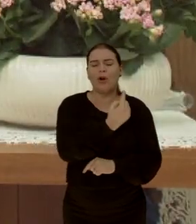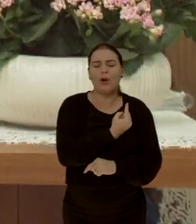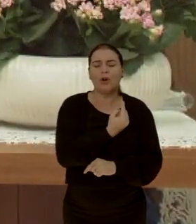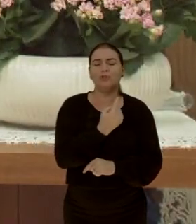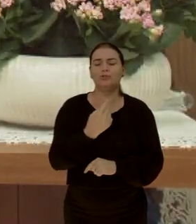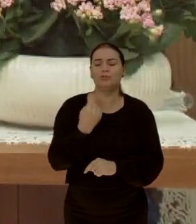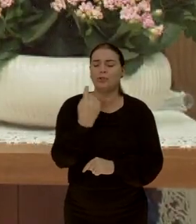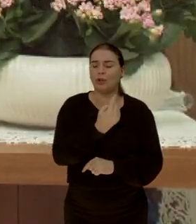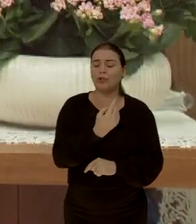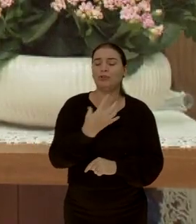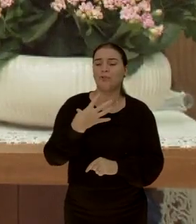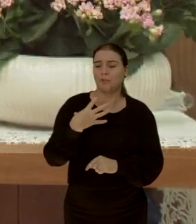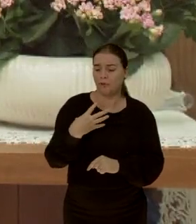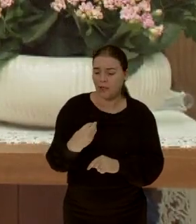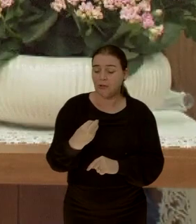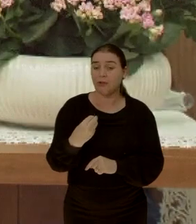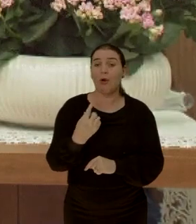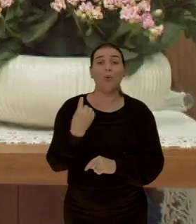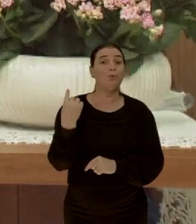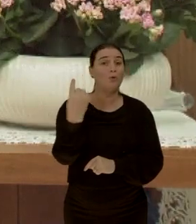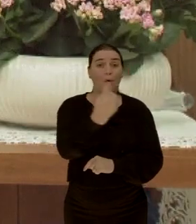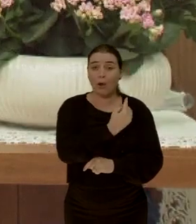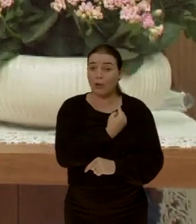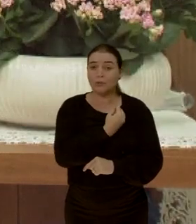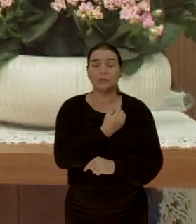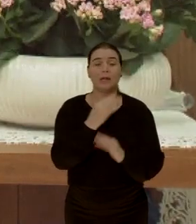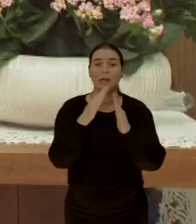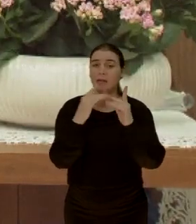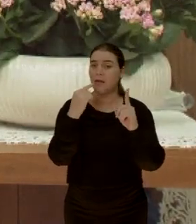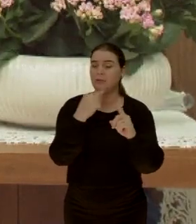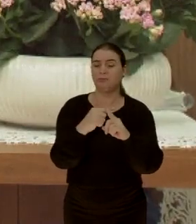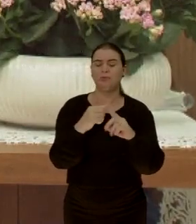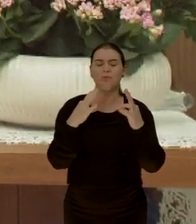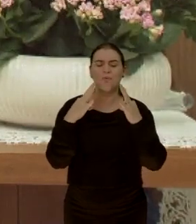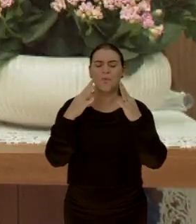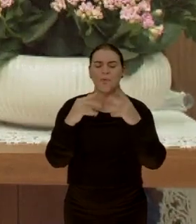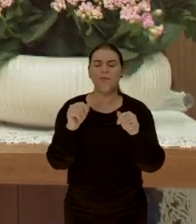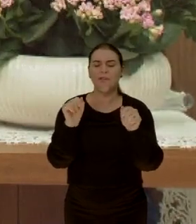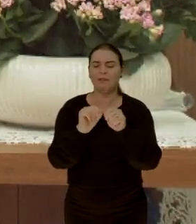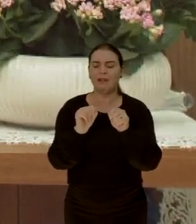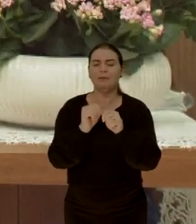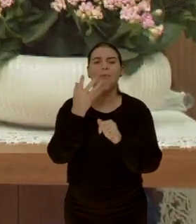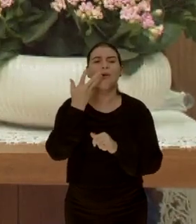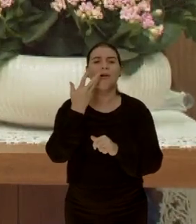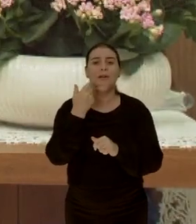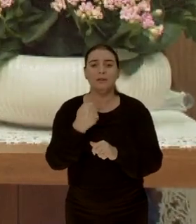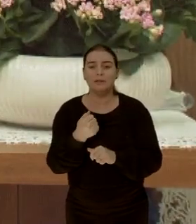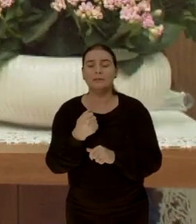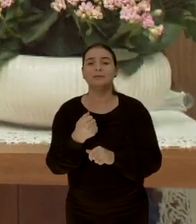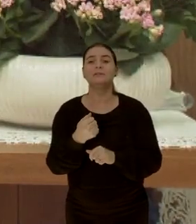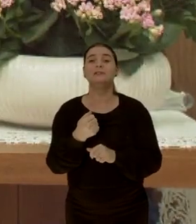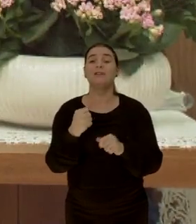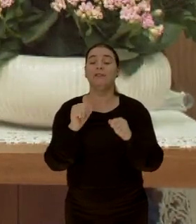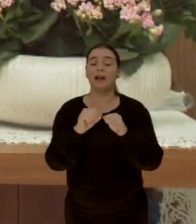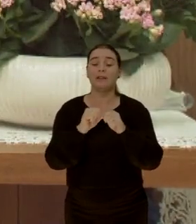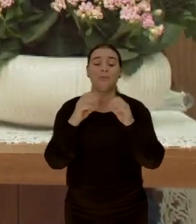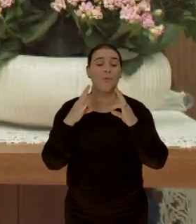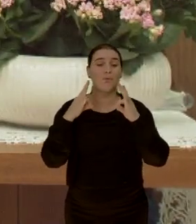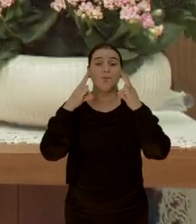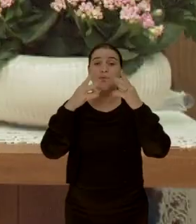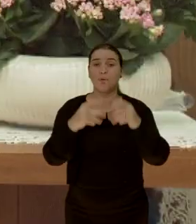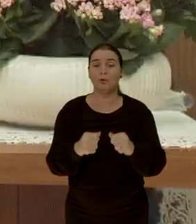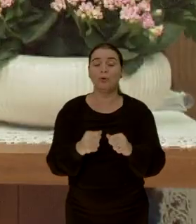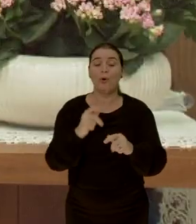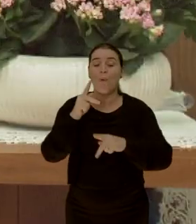são nossos. Tudo que você faz por uma criança, hoje, você faz pelo todo. O